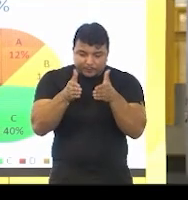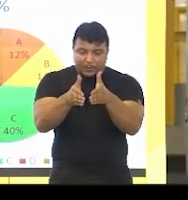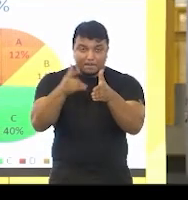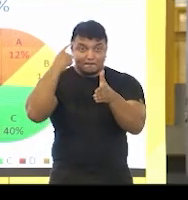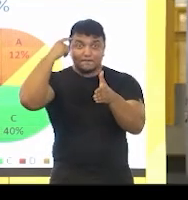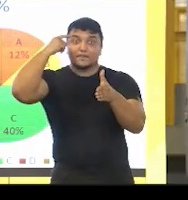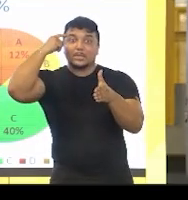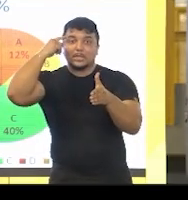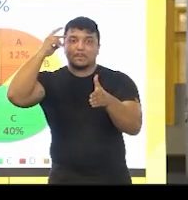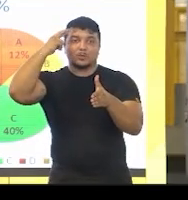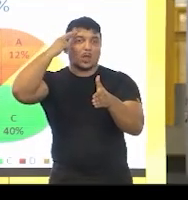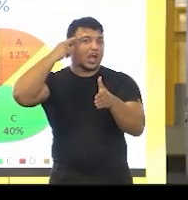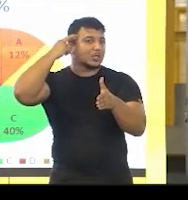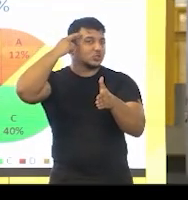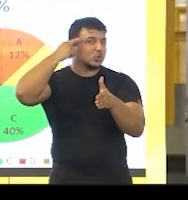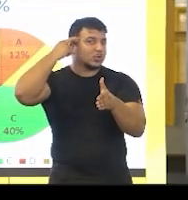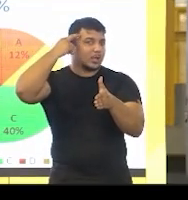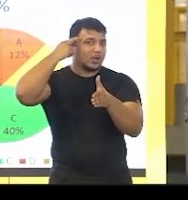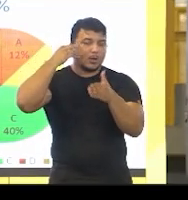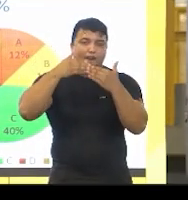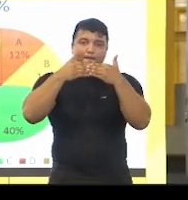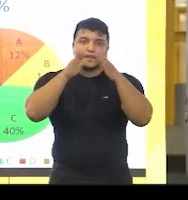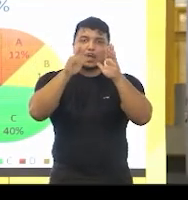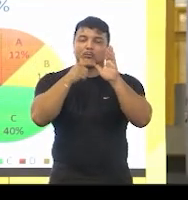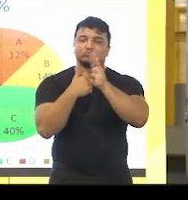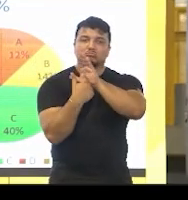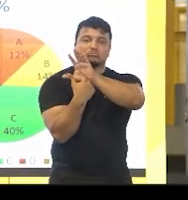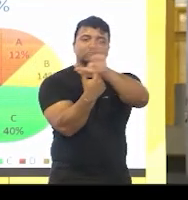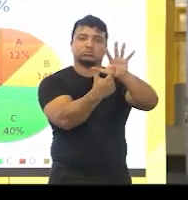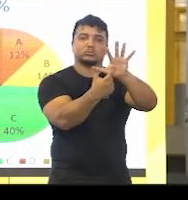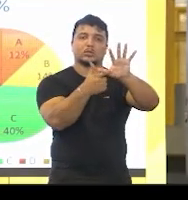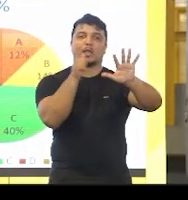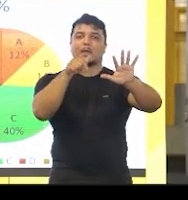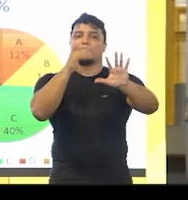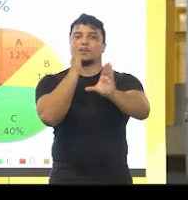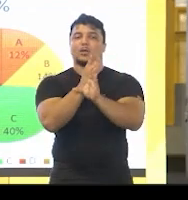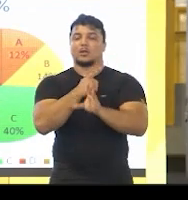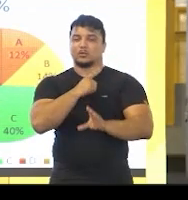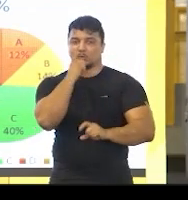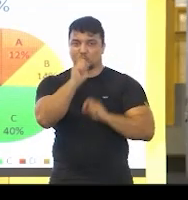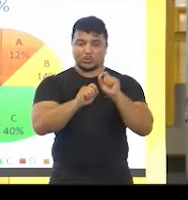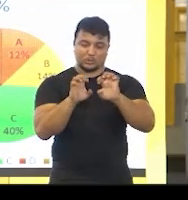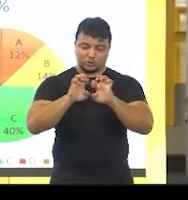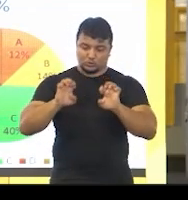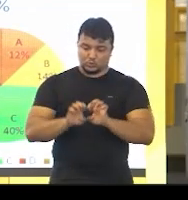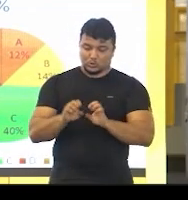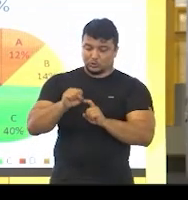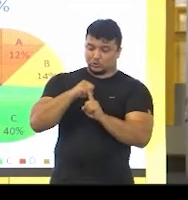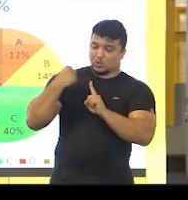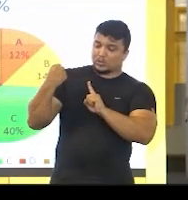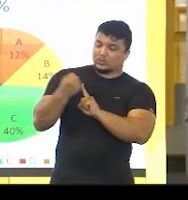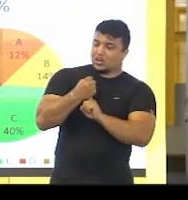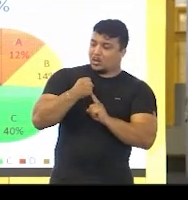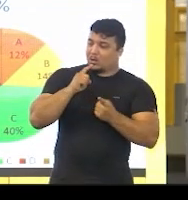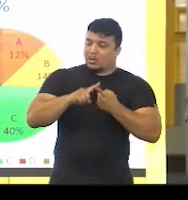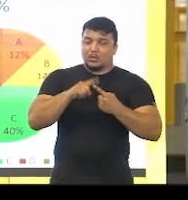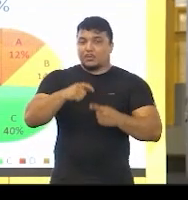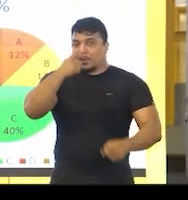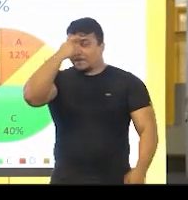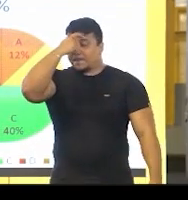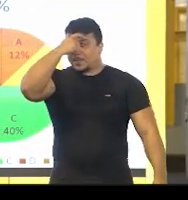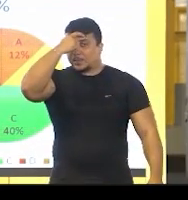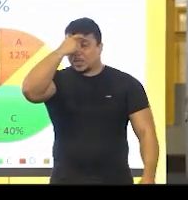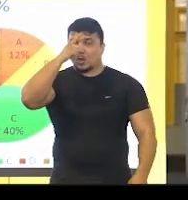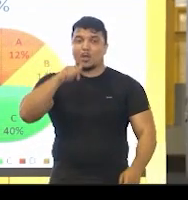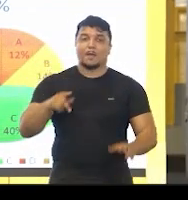que o pensamento racional não apareça em suas origens, solidário das estruturas sociais e